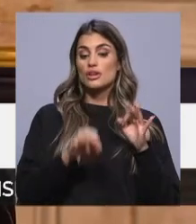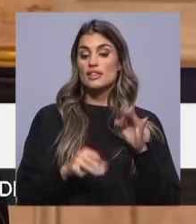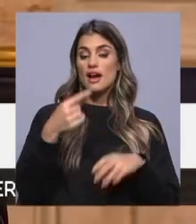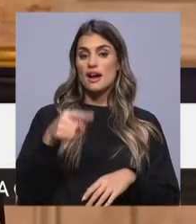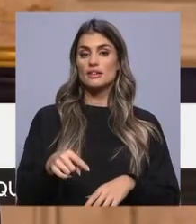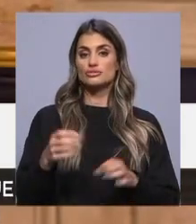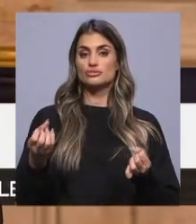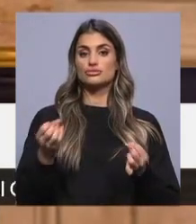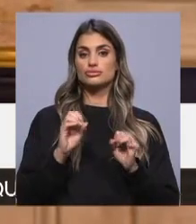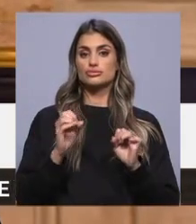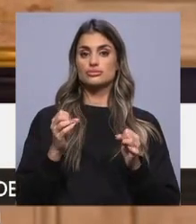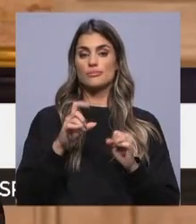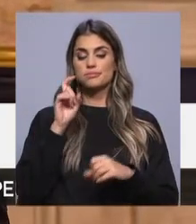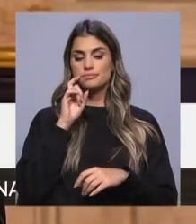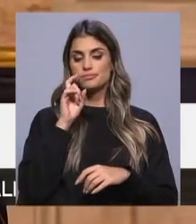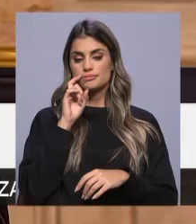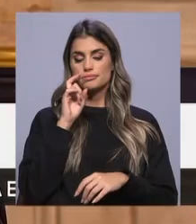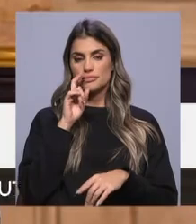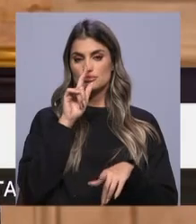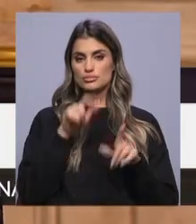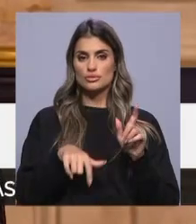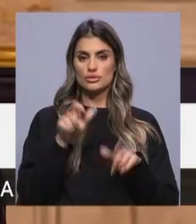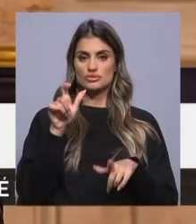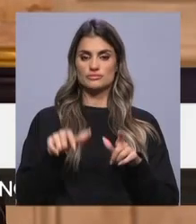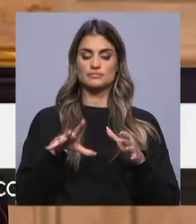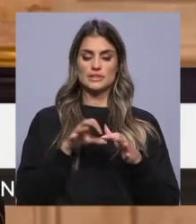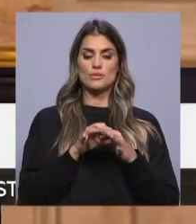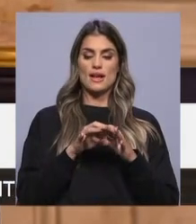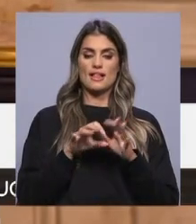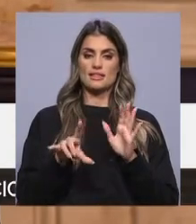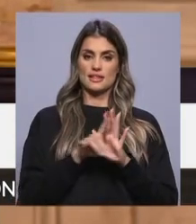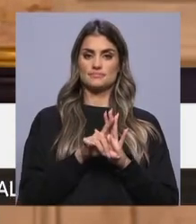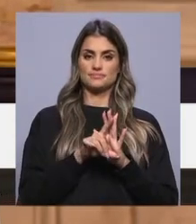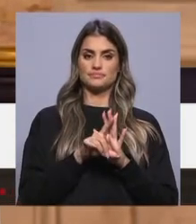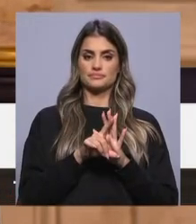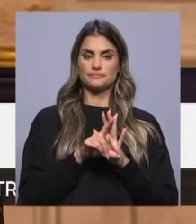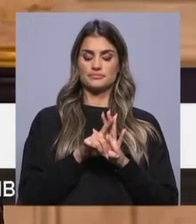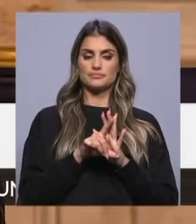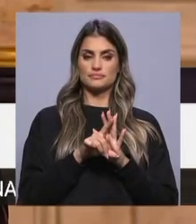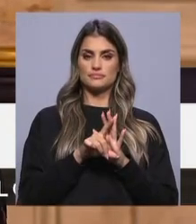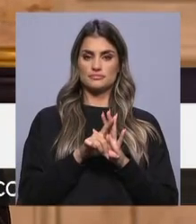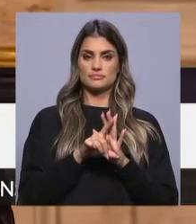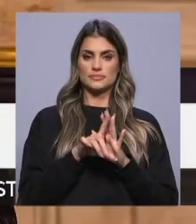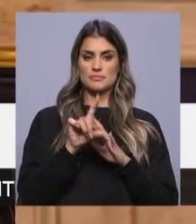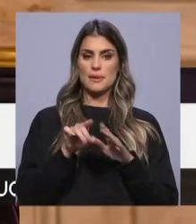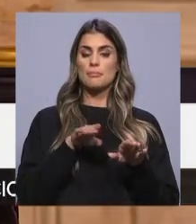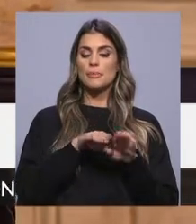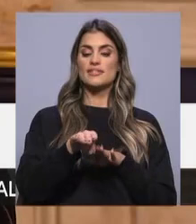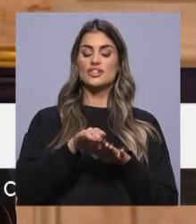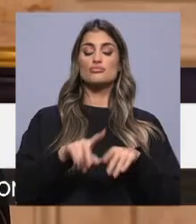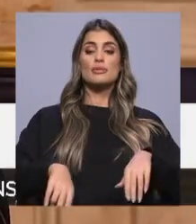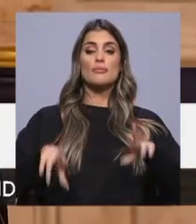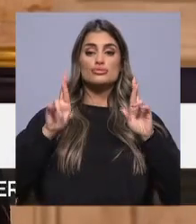crie qualquer tipo de insegurança nas pessoas relativamente à legislação e àquilo que é a sua aplicabilidade, e esperamos